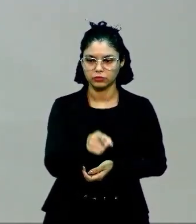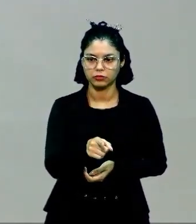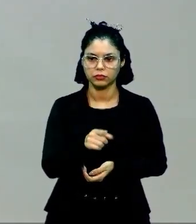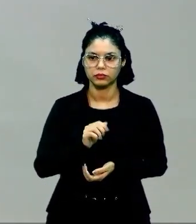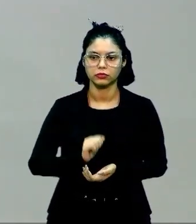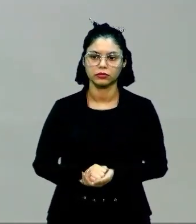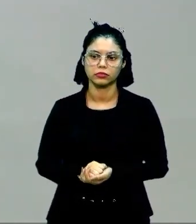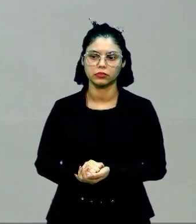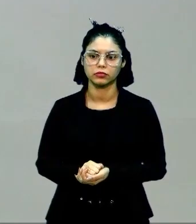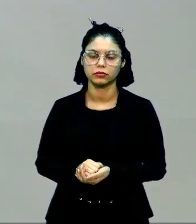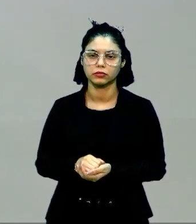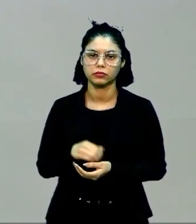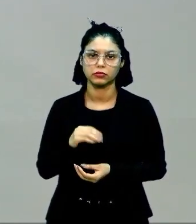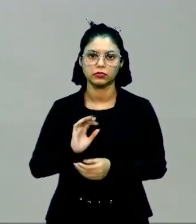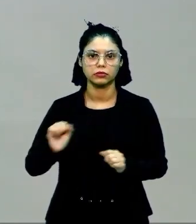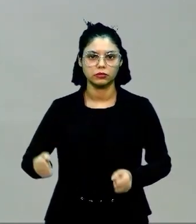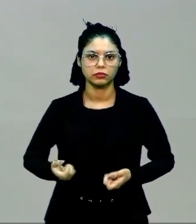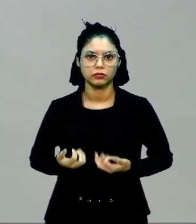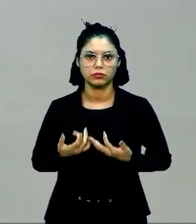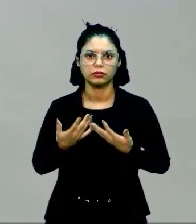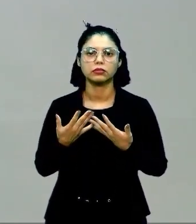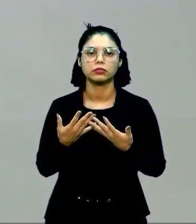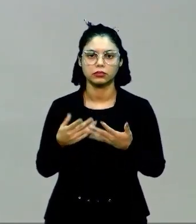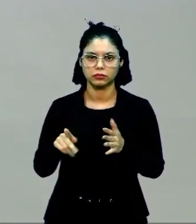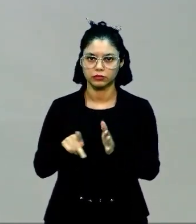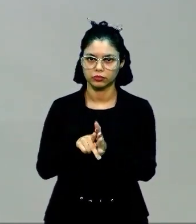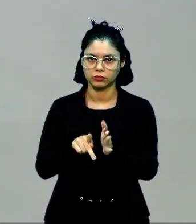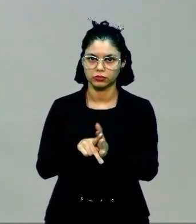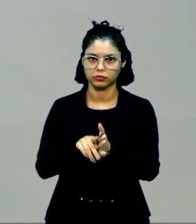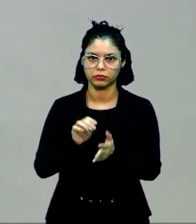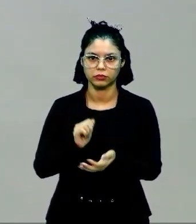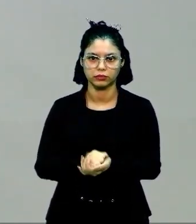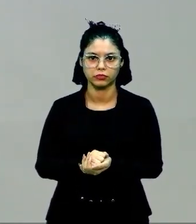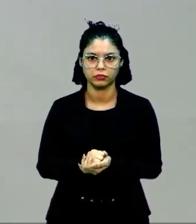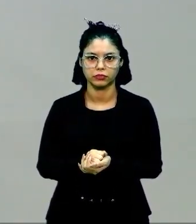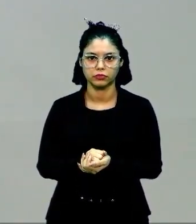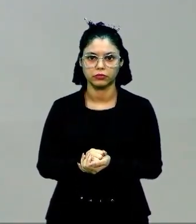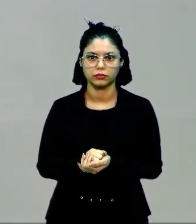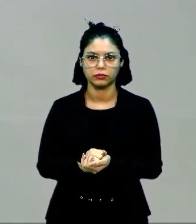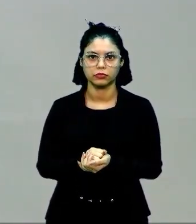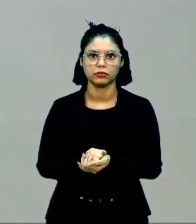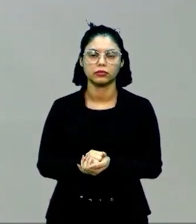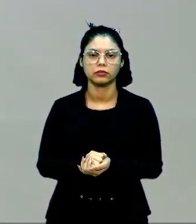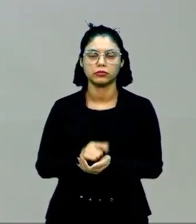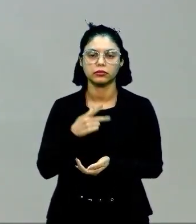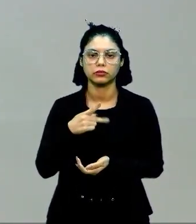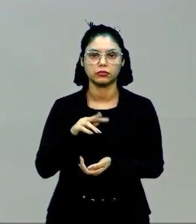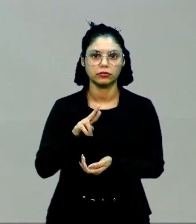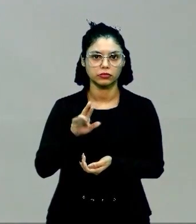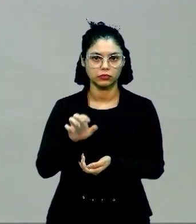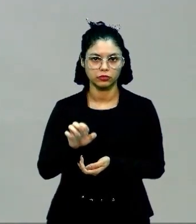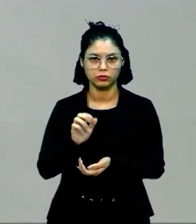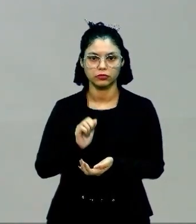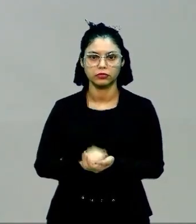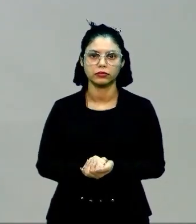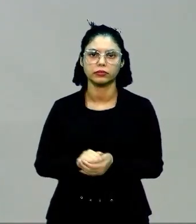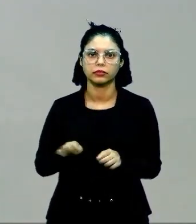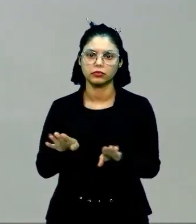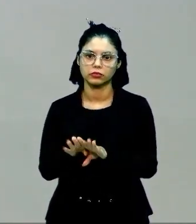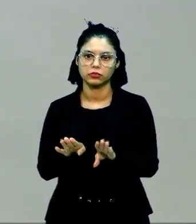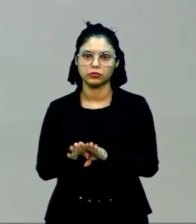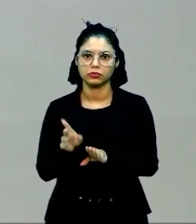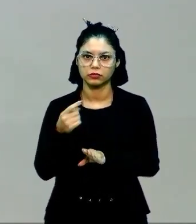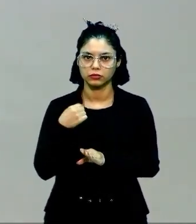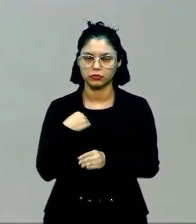pré-julgamento. Quando eu estou manifestando preconceito, quando eu estou manifestando um pré-julgamento, uma pré-noção,